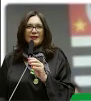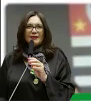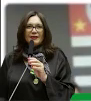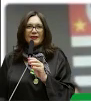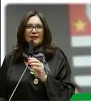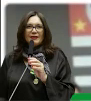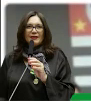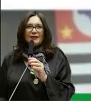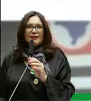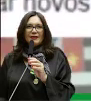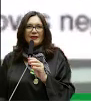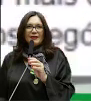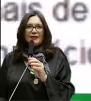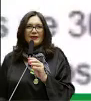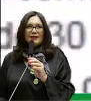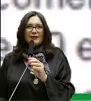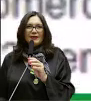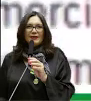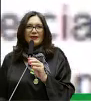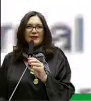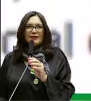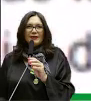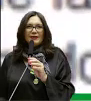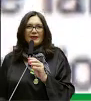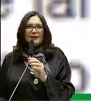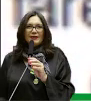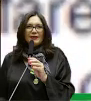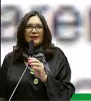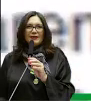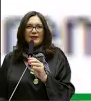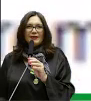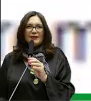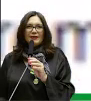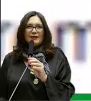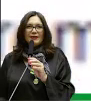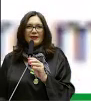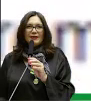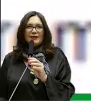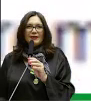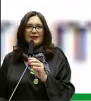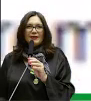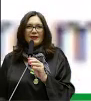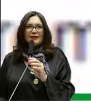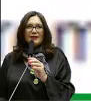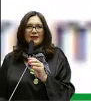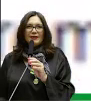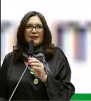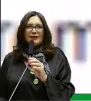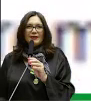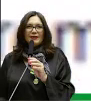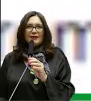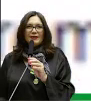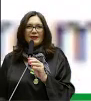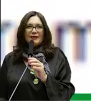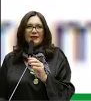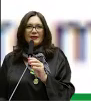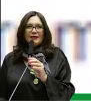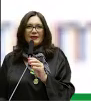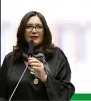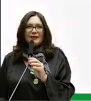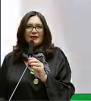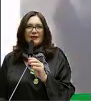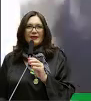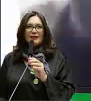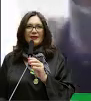quantidade de fake news com pessoas que conseguem colocar voz imagem e fazem de tudo eu tenho